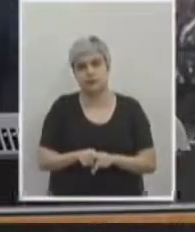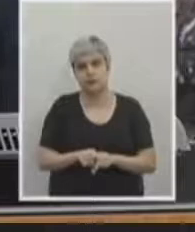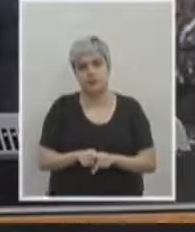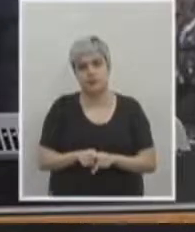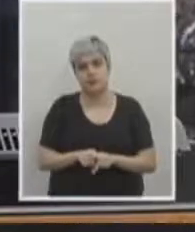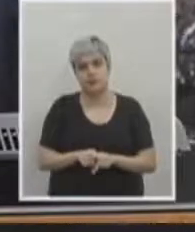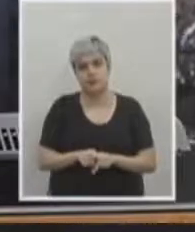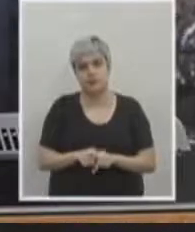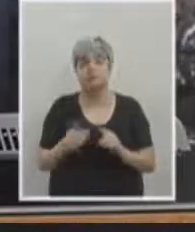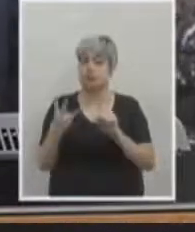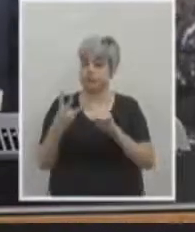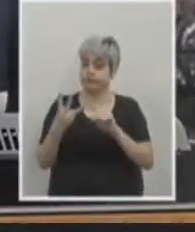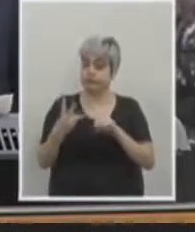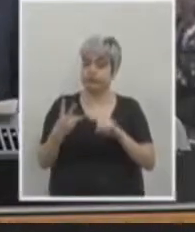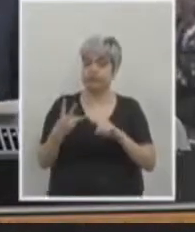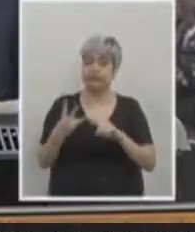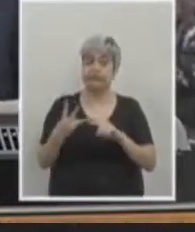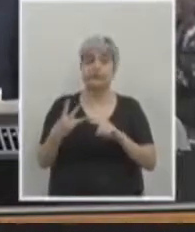Outra anotação que eu fiz,